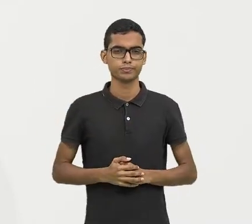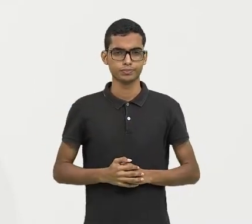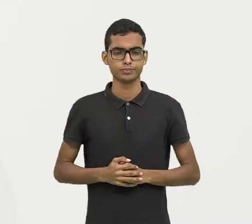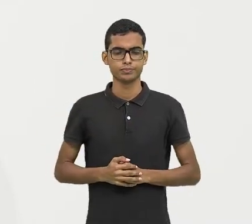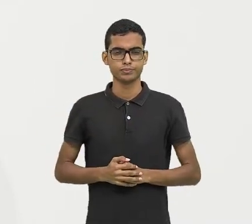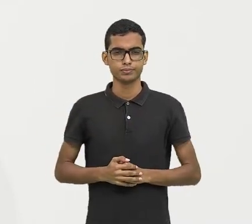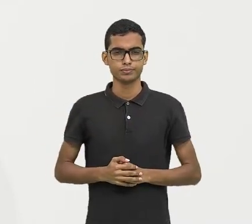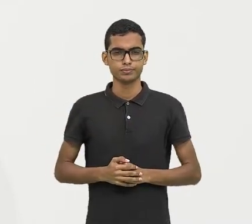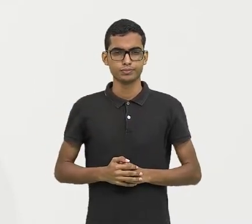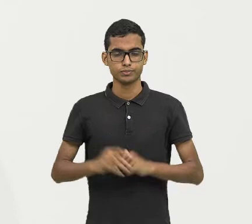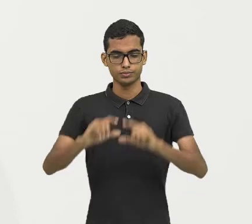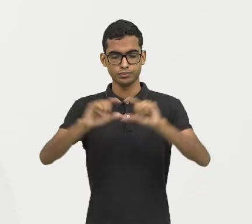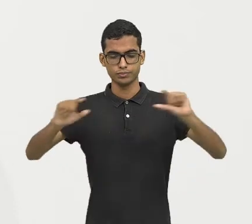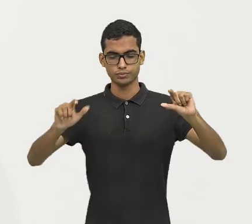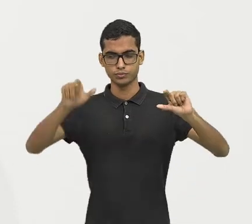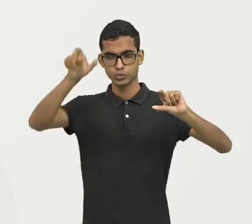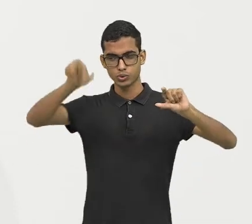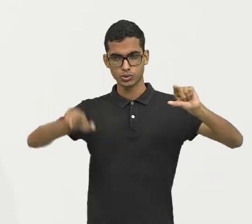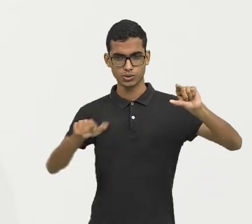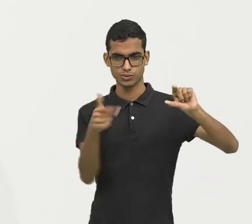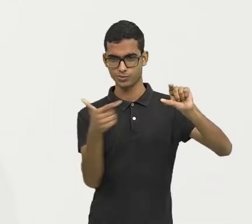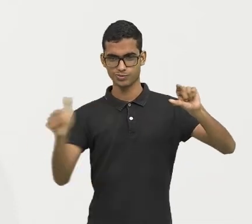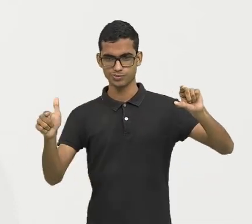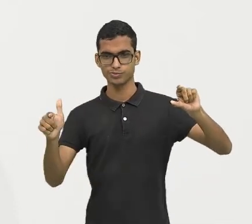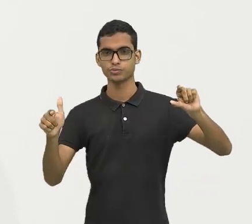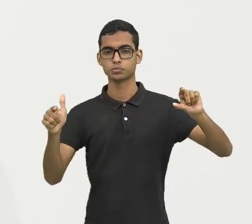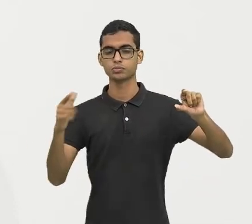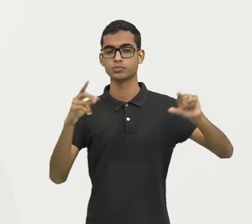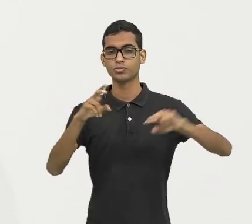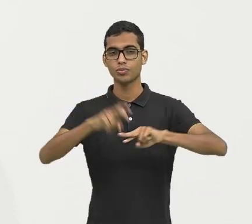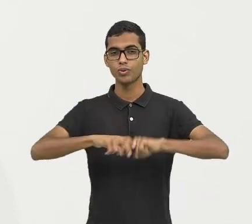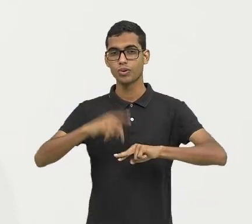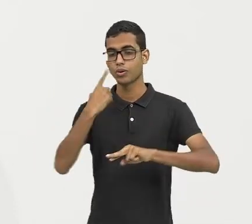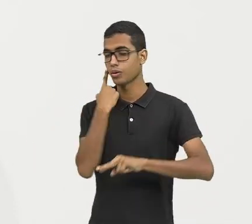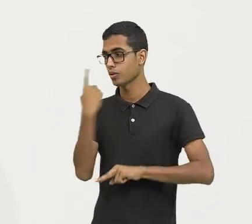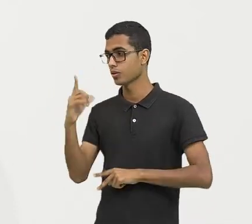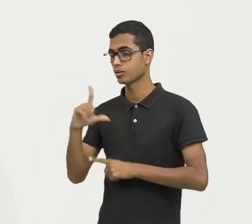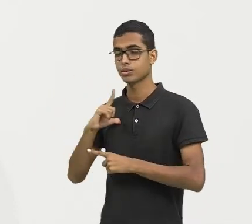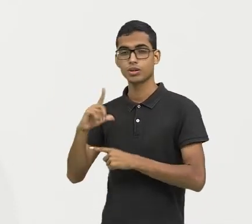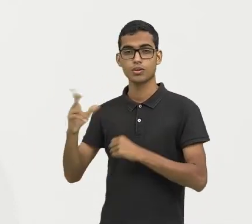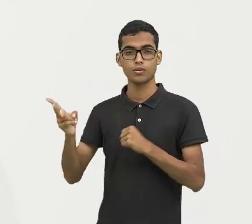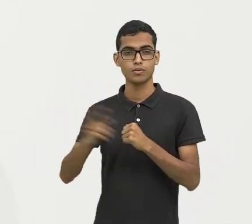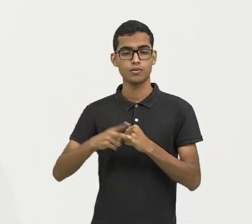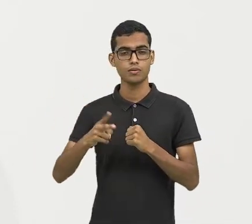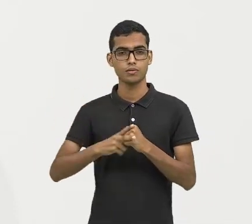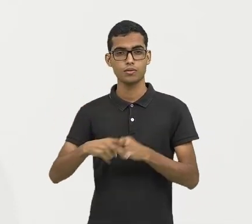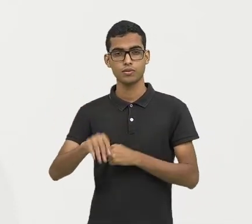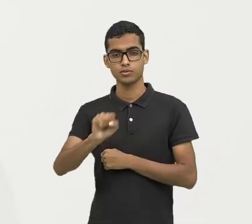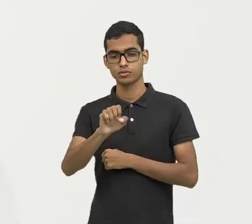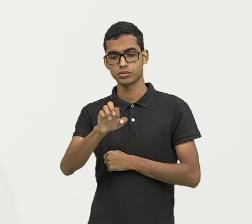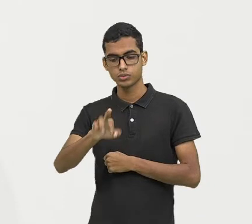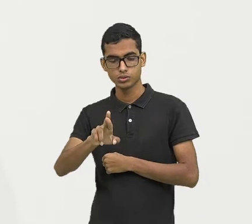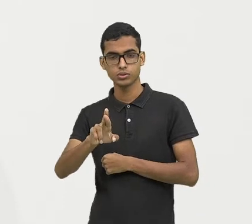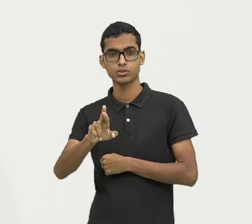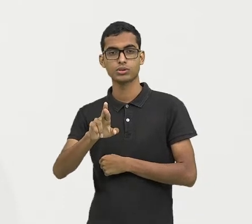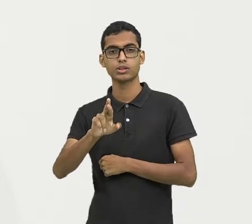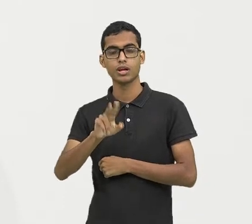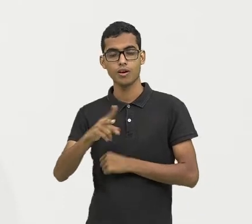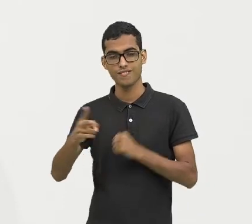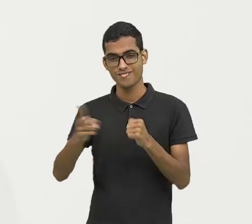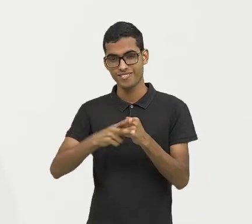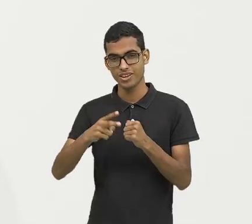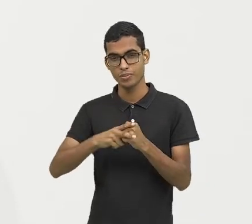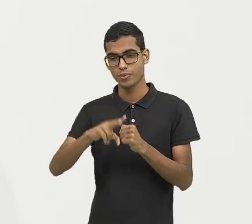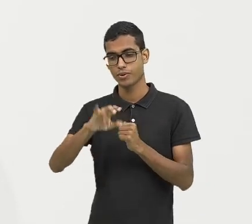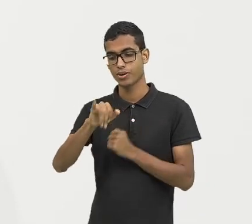temos uma oração sem sujeito, porque está presente na oração o verbo ser, que é um verbo impessoal porque